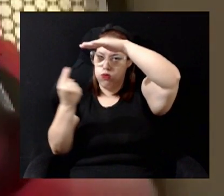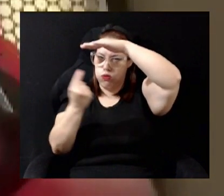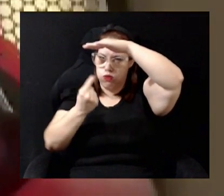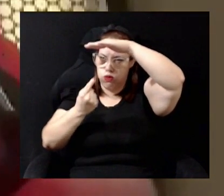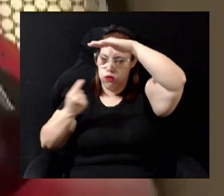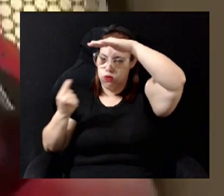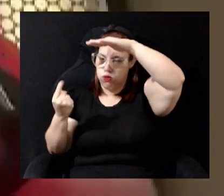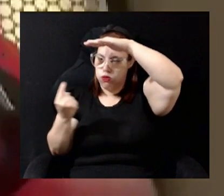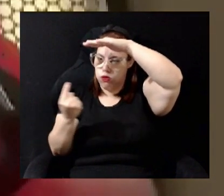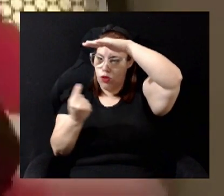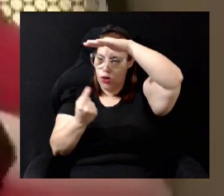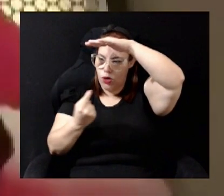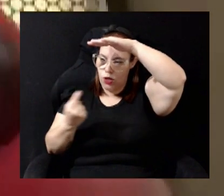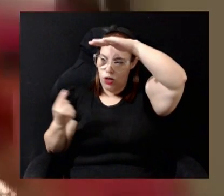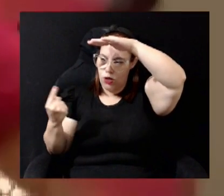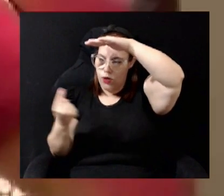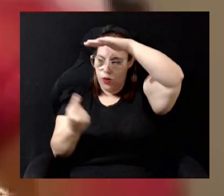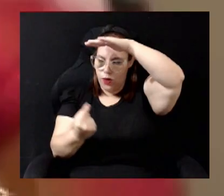ter